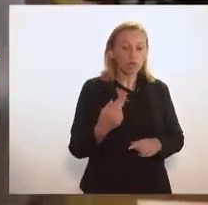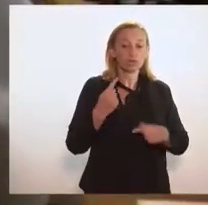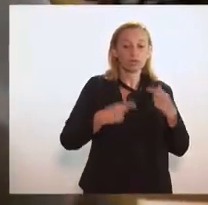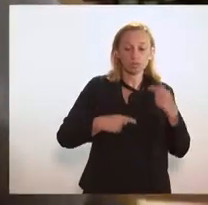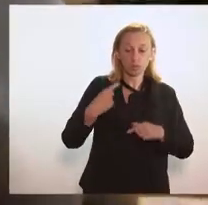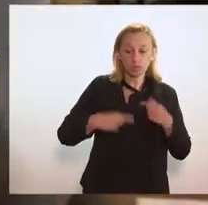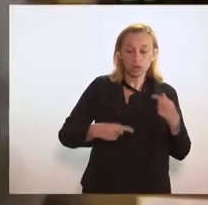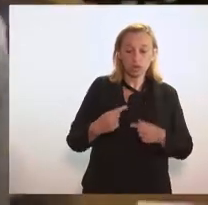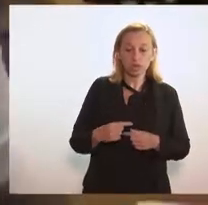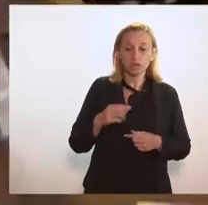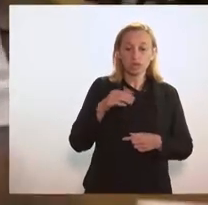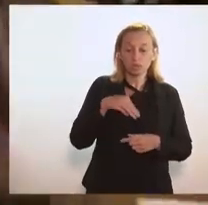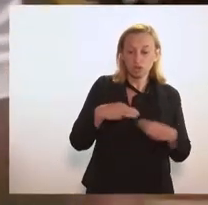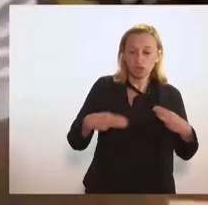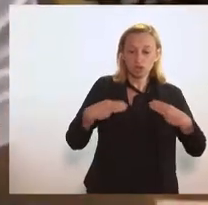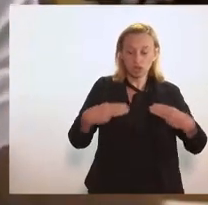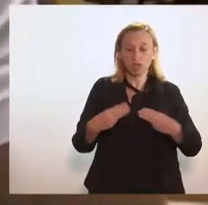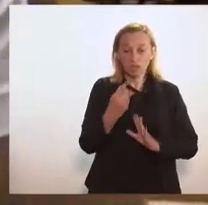política